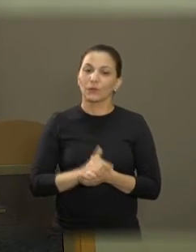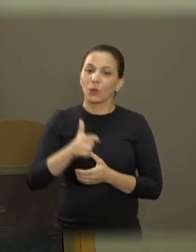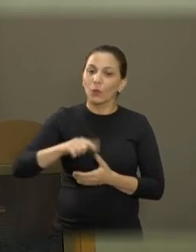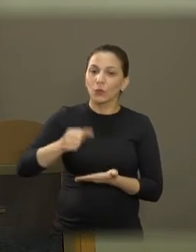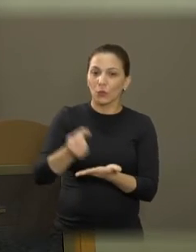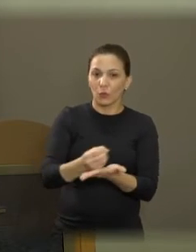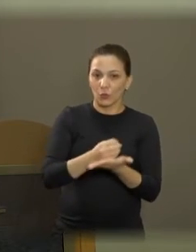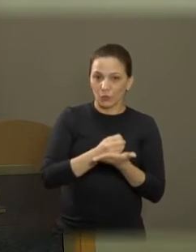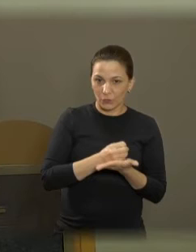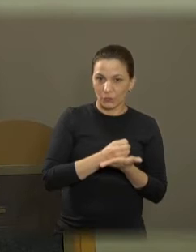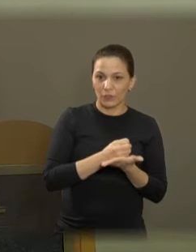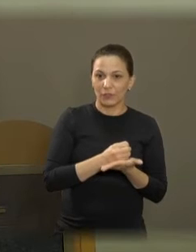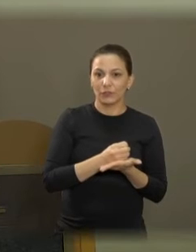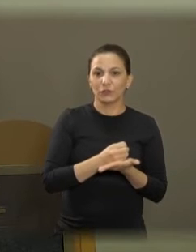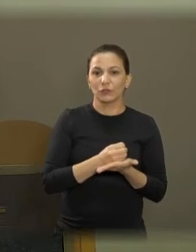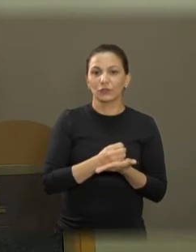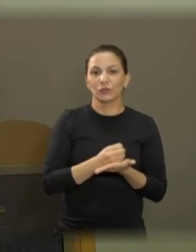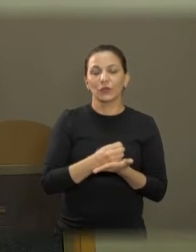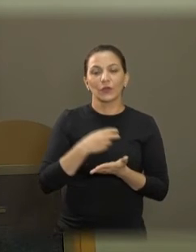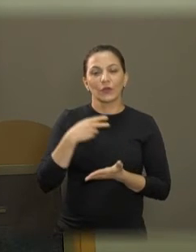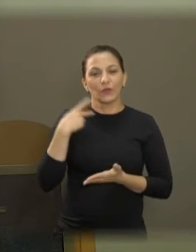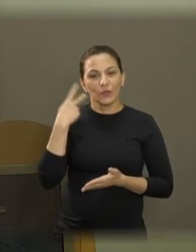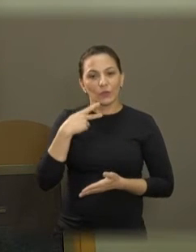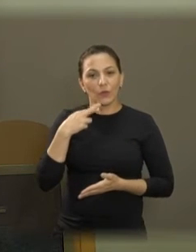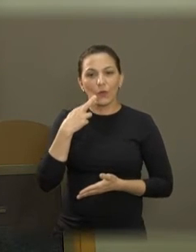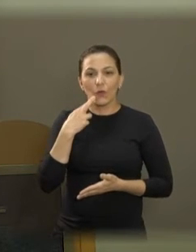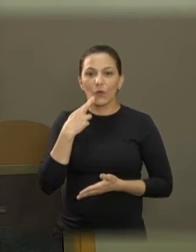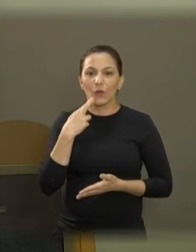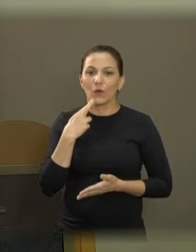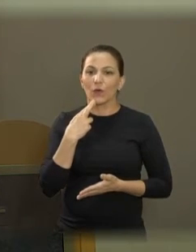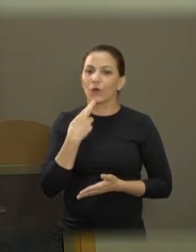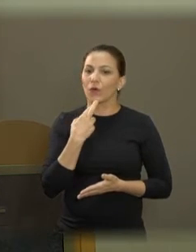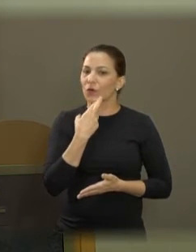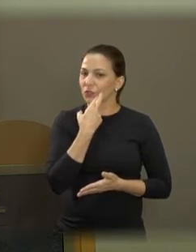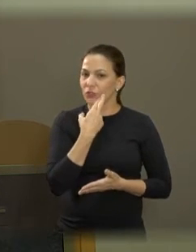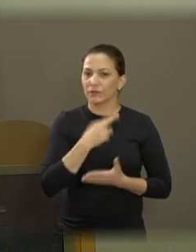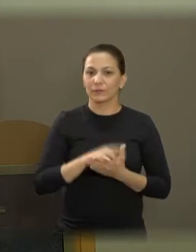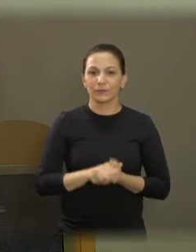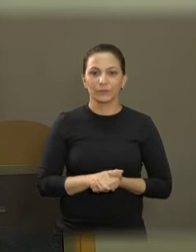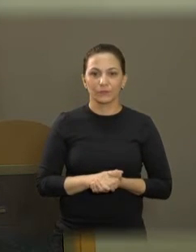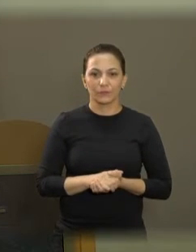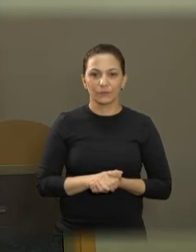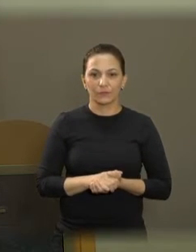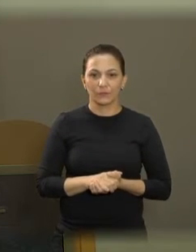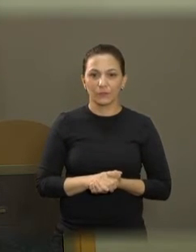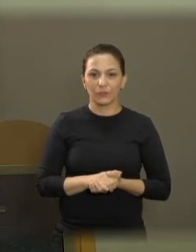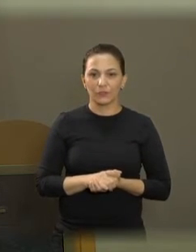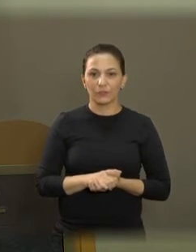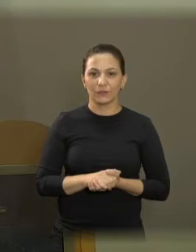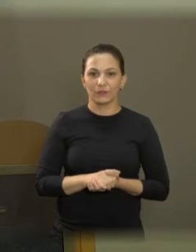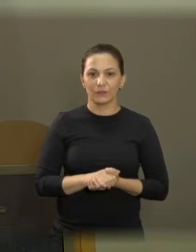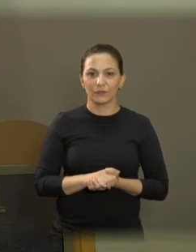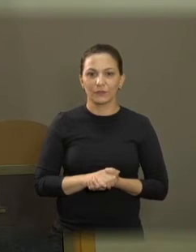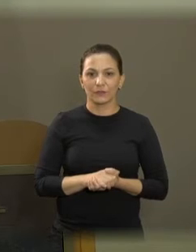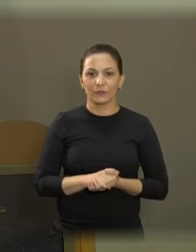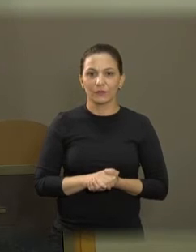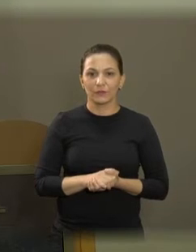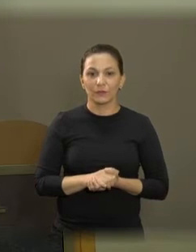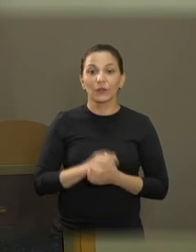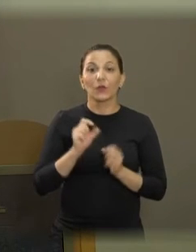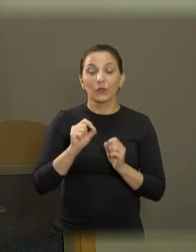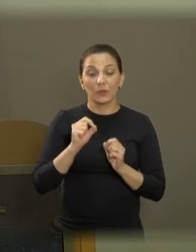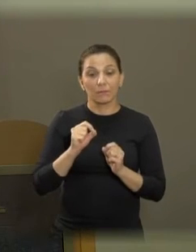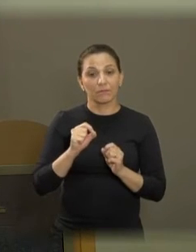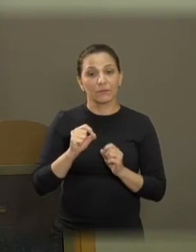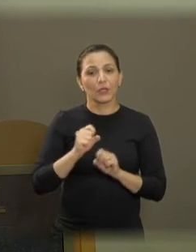encaminhado pelo vereador Roger Mendes. E nós também recebemos um ofício dizendo que,